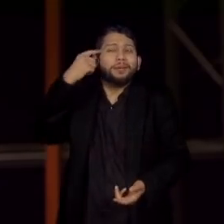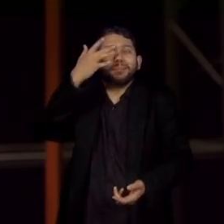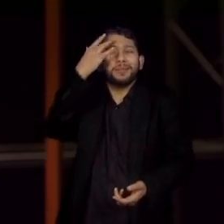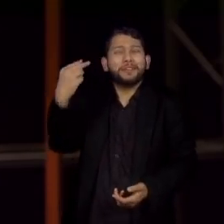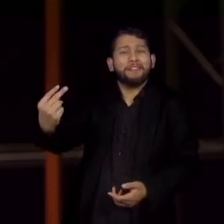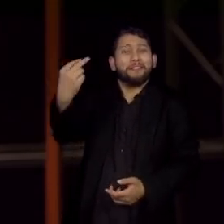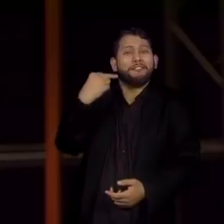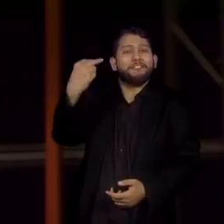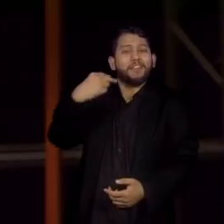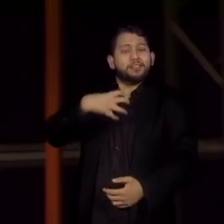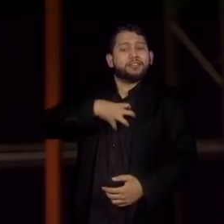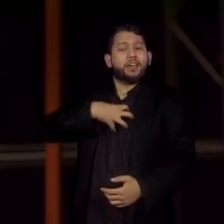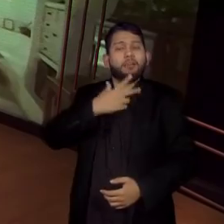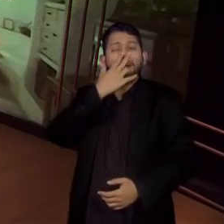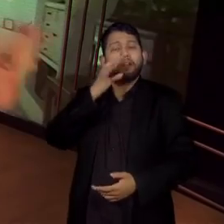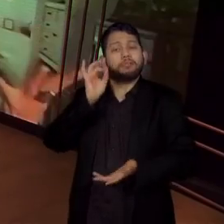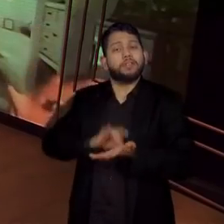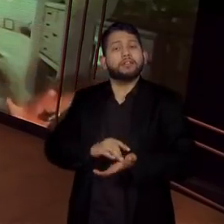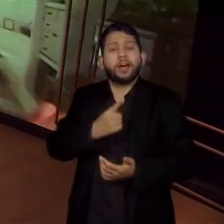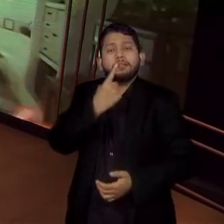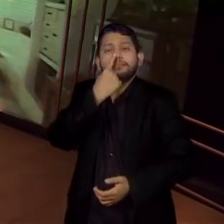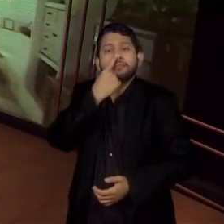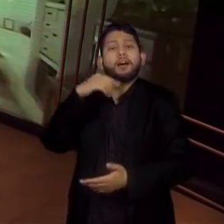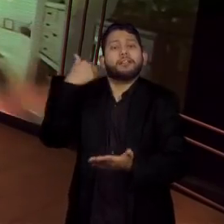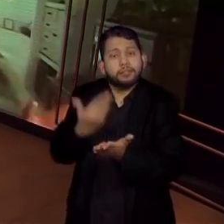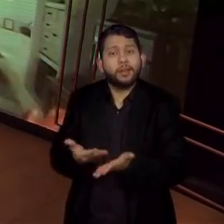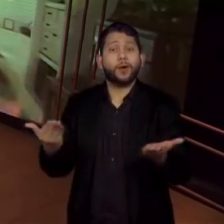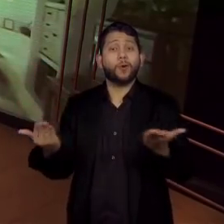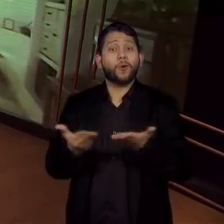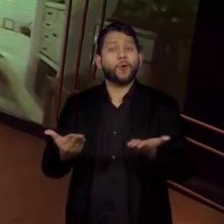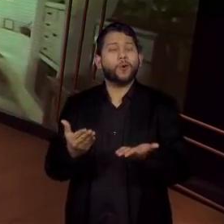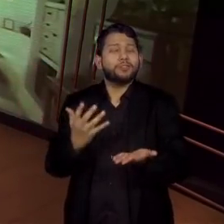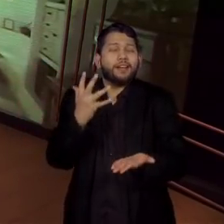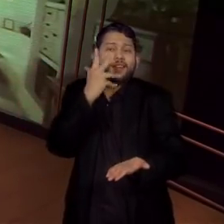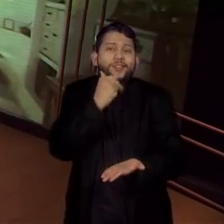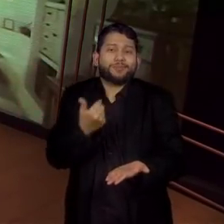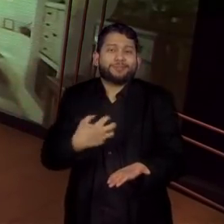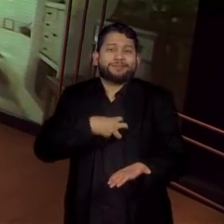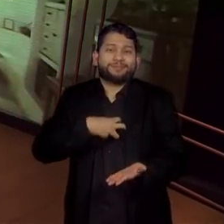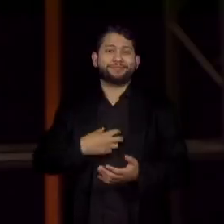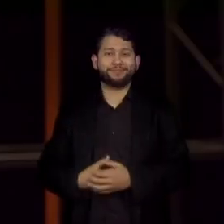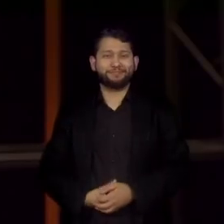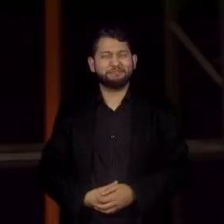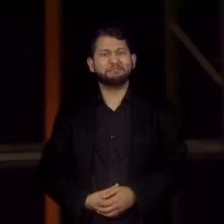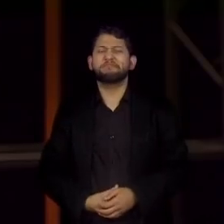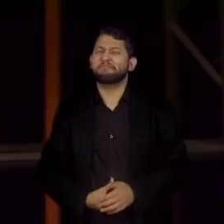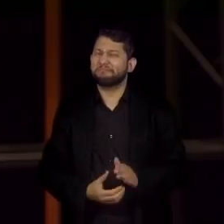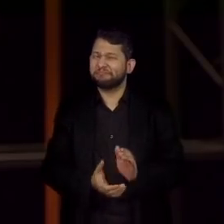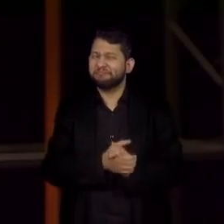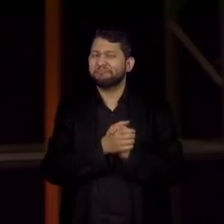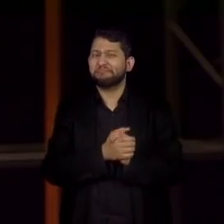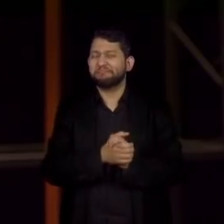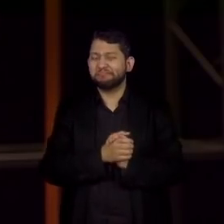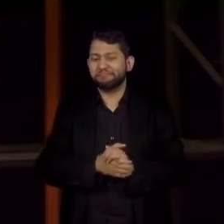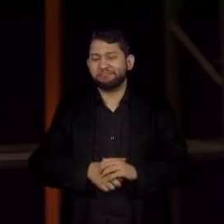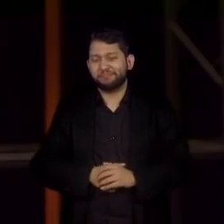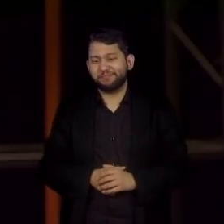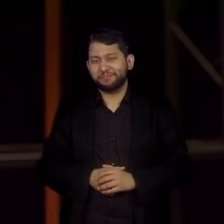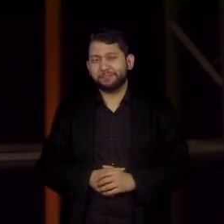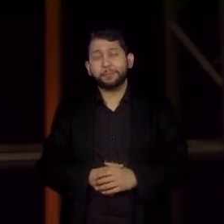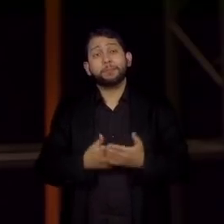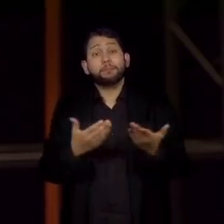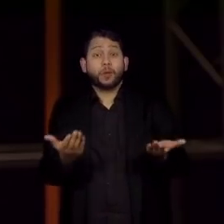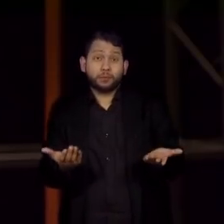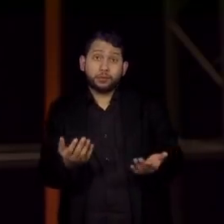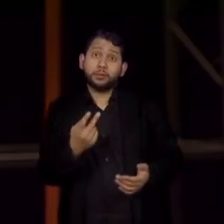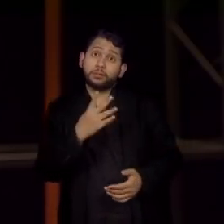essa relação sobrevive até hoje de uma maneira tão linda. Que lindo. Bom, Vanderlei, em algum